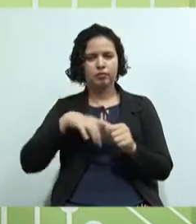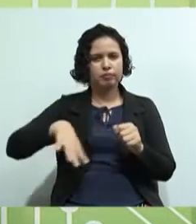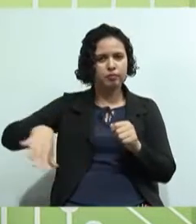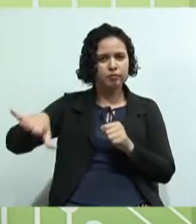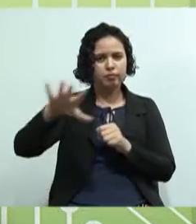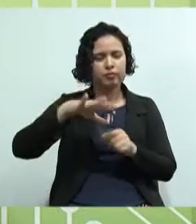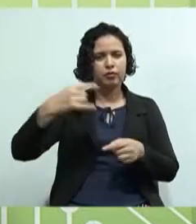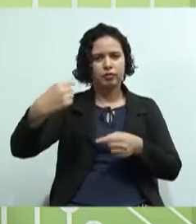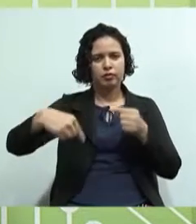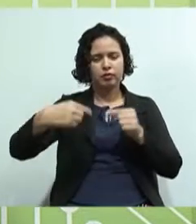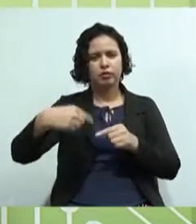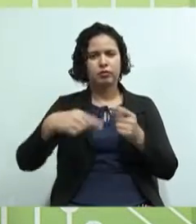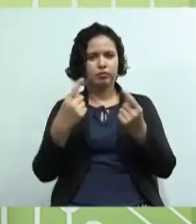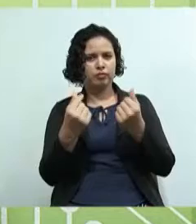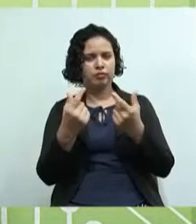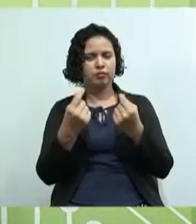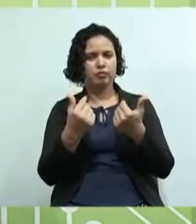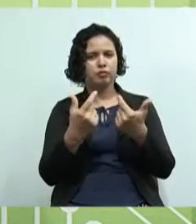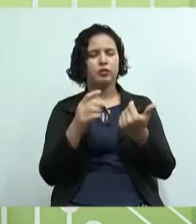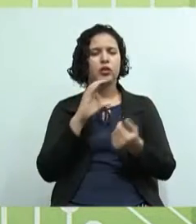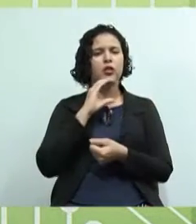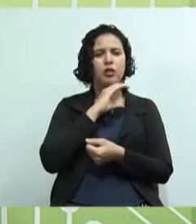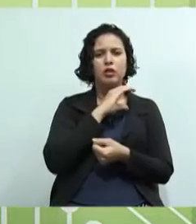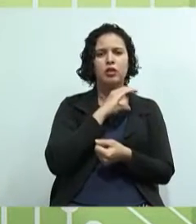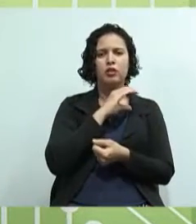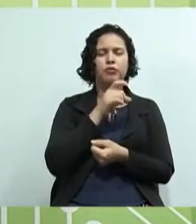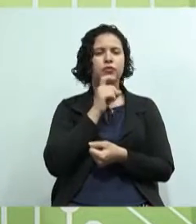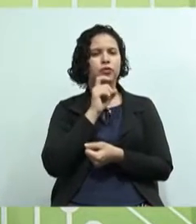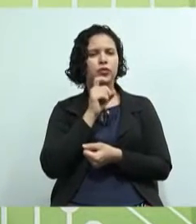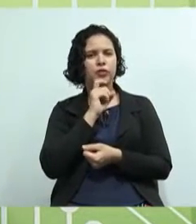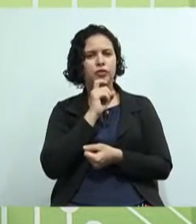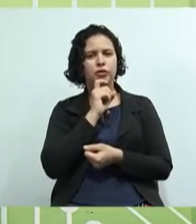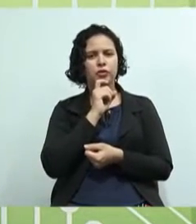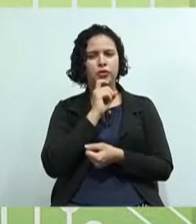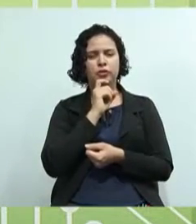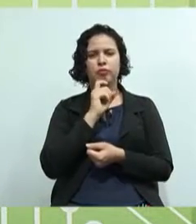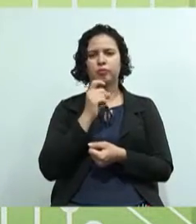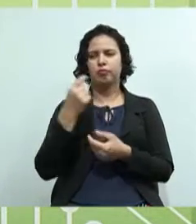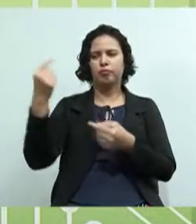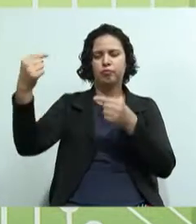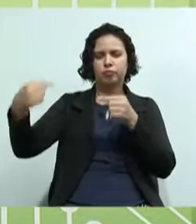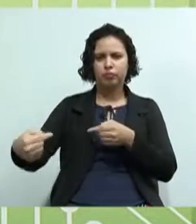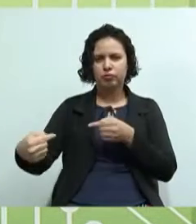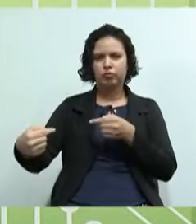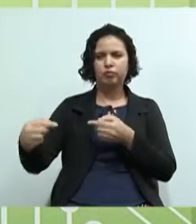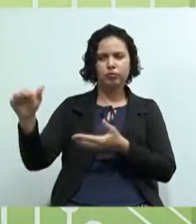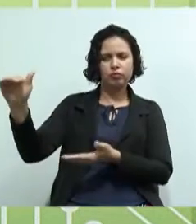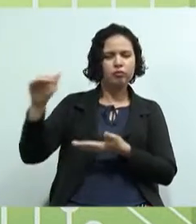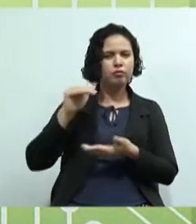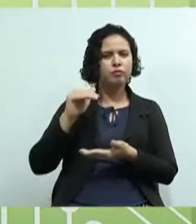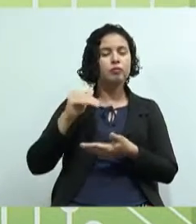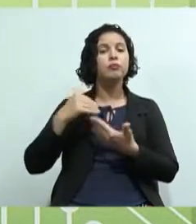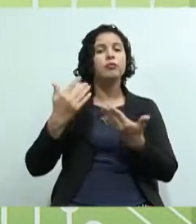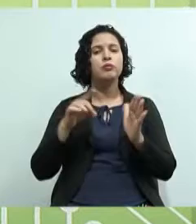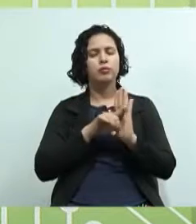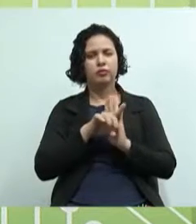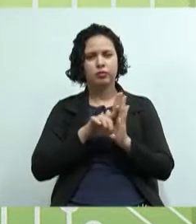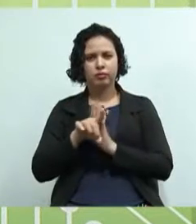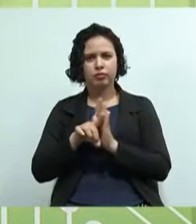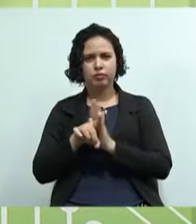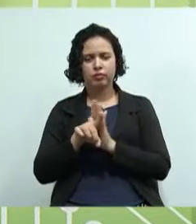política, economia, clima, tá? Concorrentes, fornecedores, tudo isso começa a ser avaliado, mas de uma forma que o